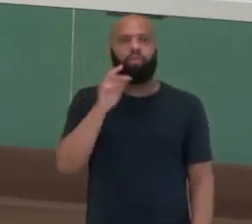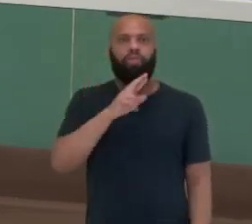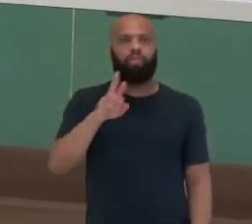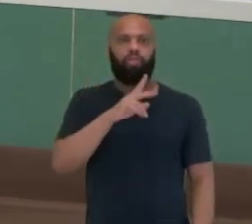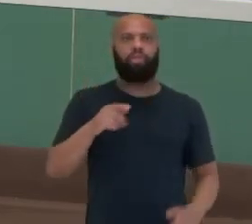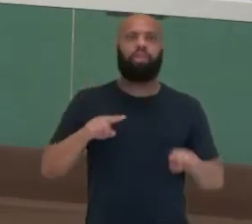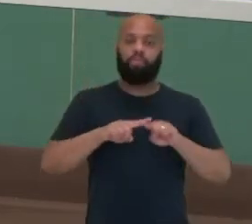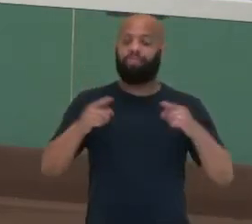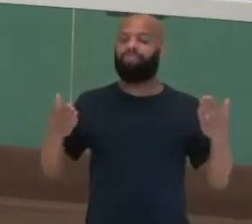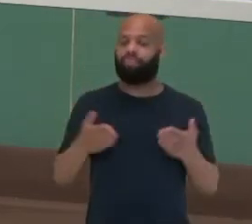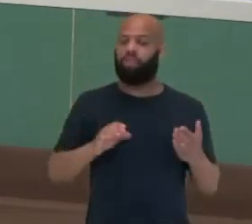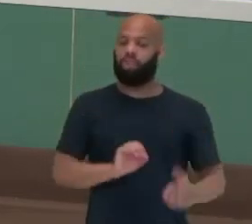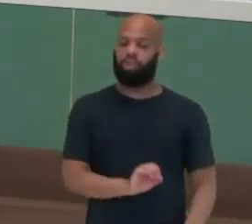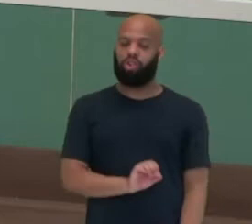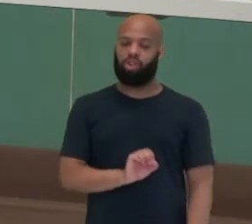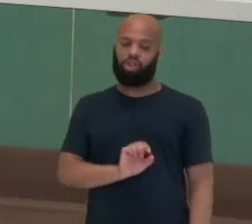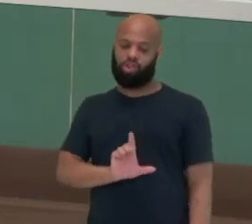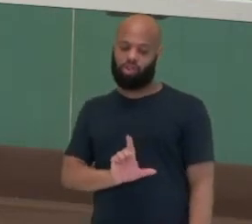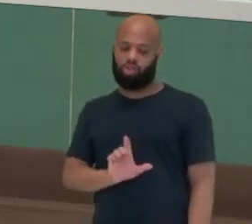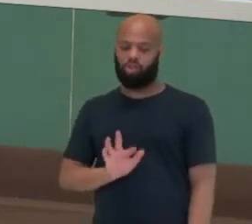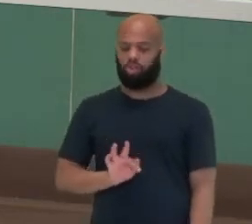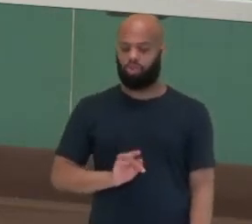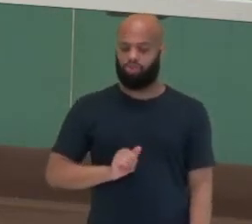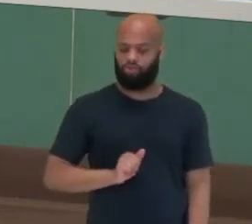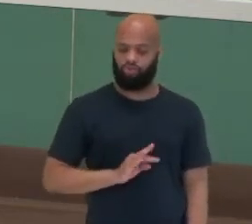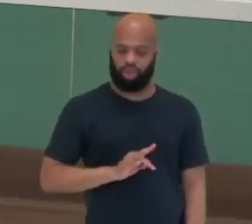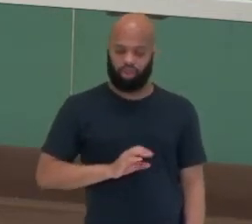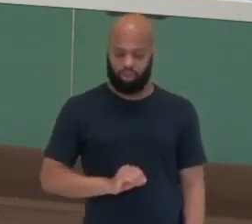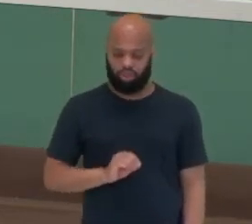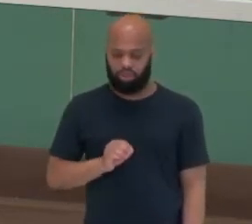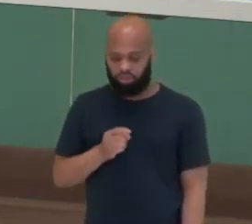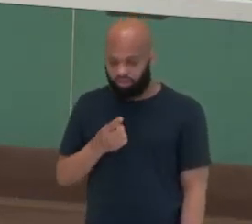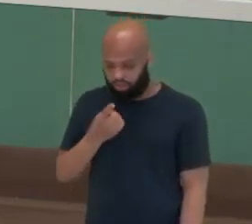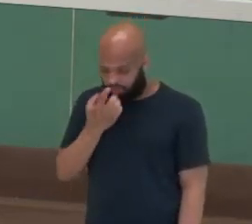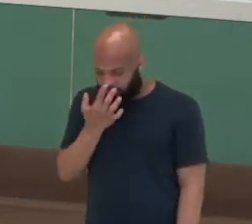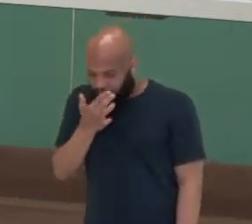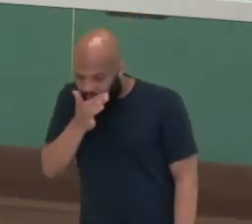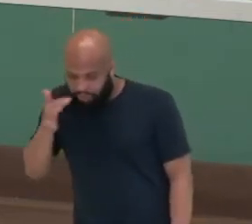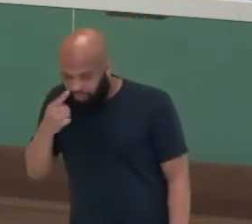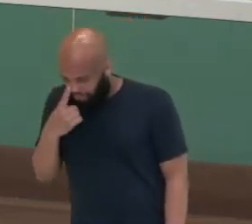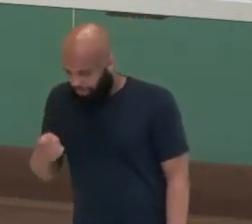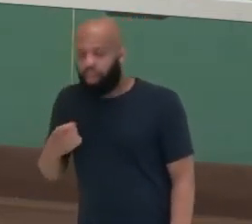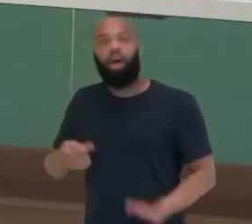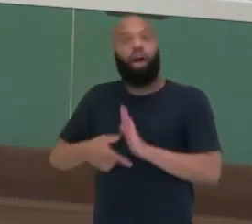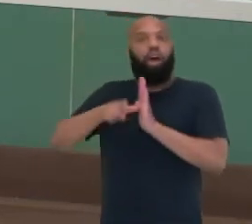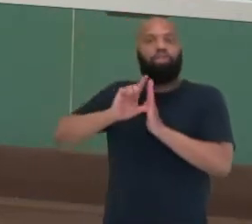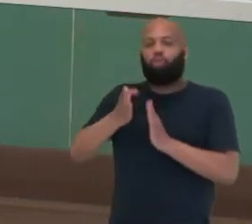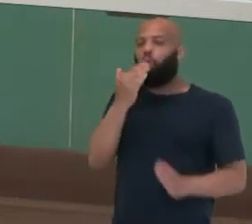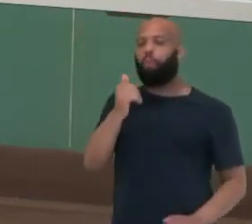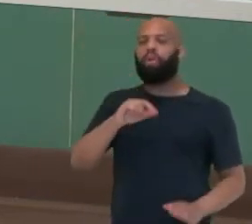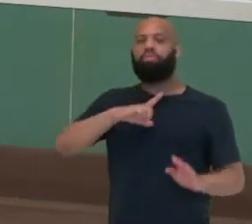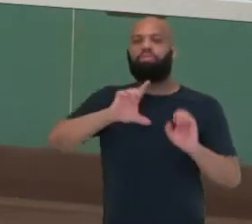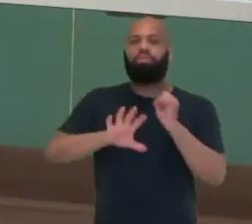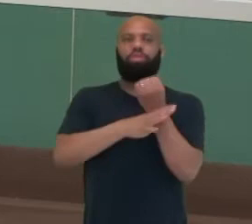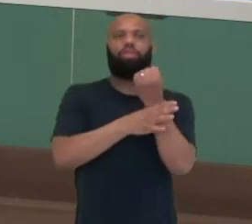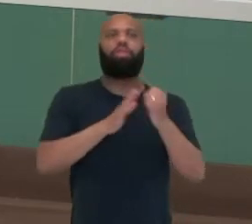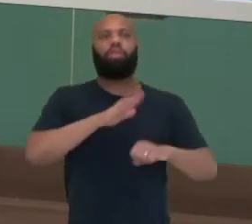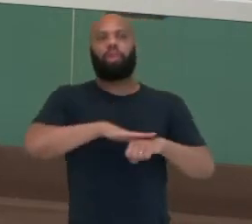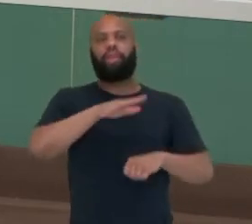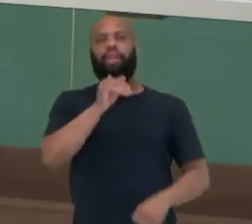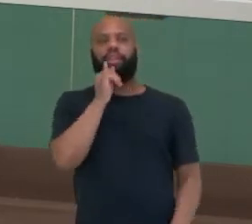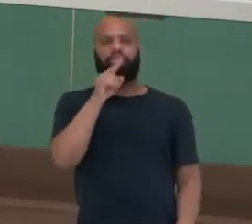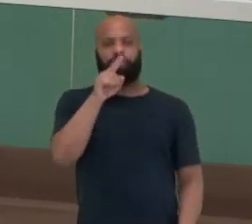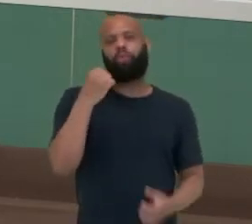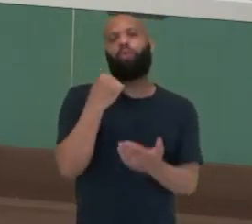o olfato, sentir o cheiro, é antes da ingestão. Então é uma segurança maior. Você foi lá, comprou um